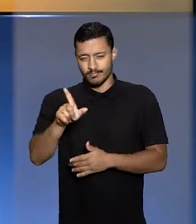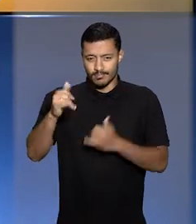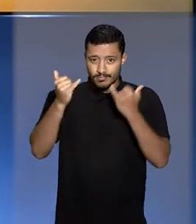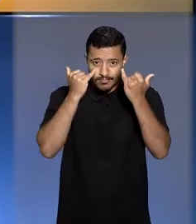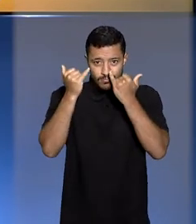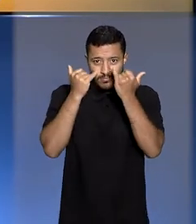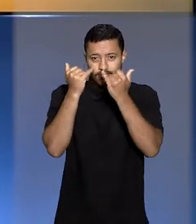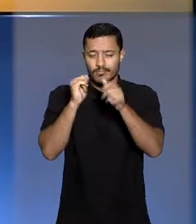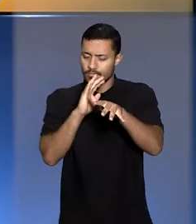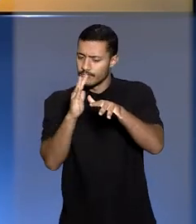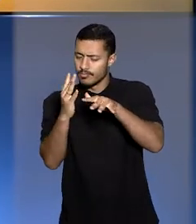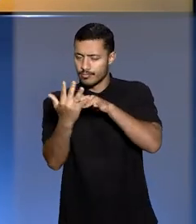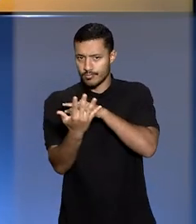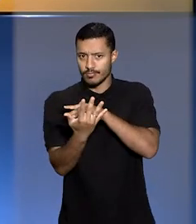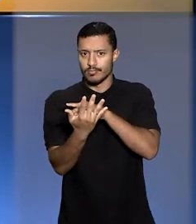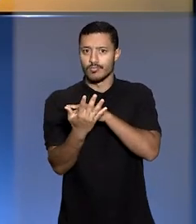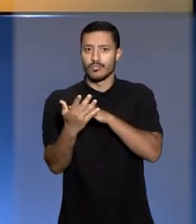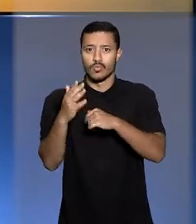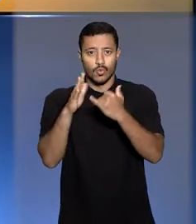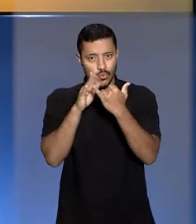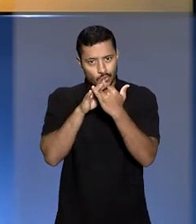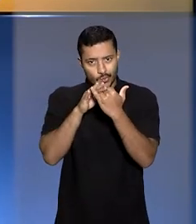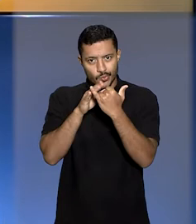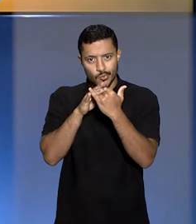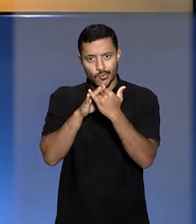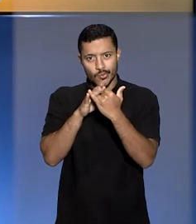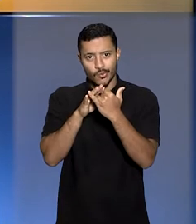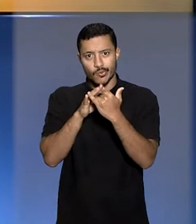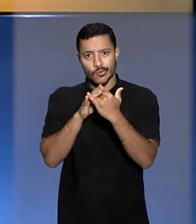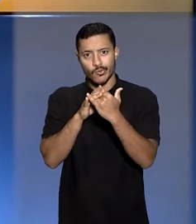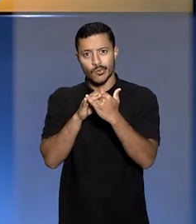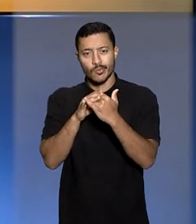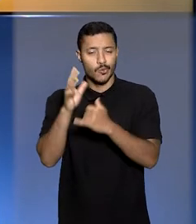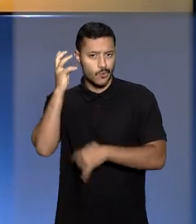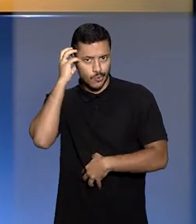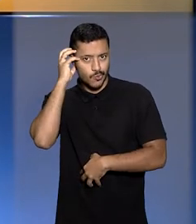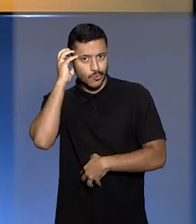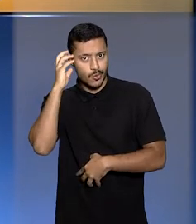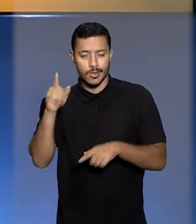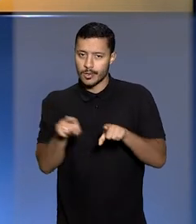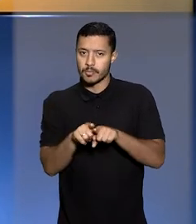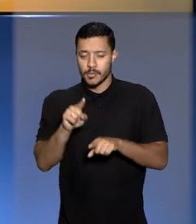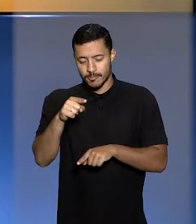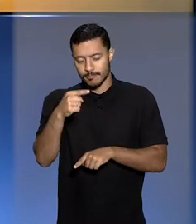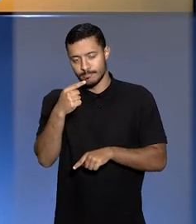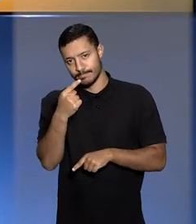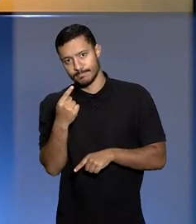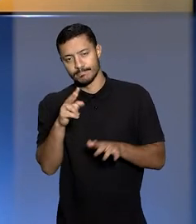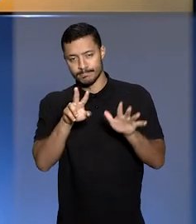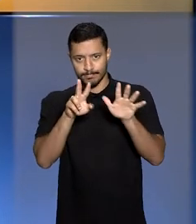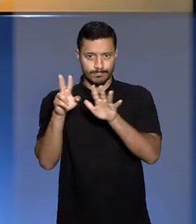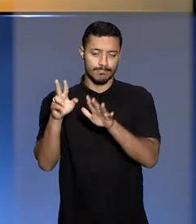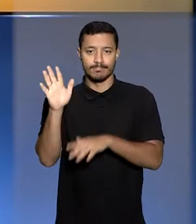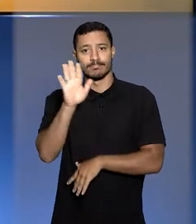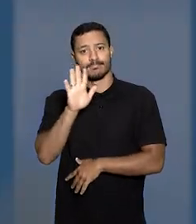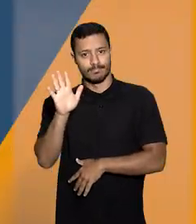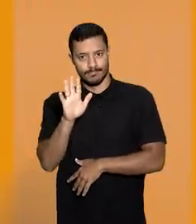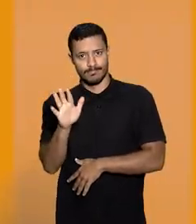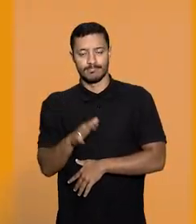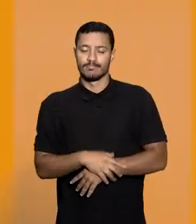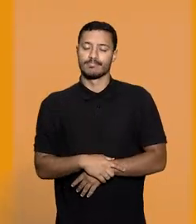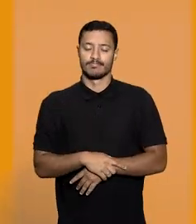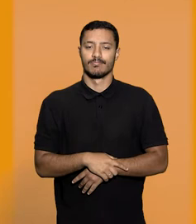notícias nas redes sociais, no YouTube e nas plataformas de podcast. Até a próxima semana. Tchau, tchau.